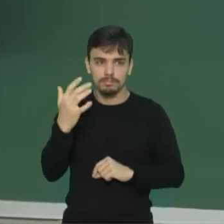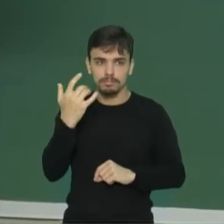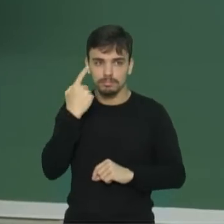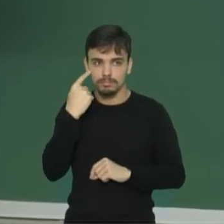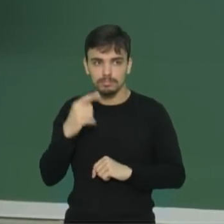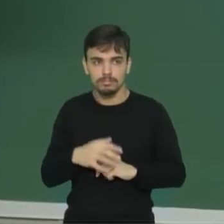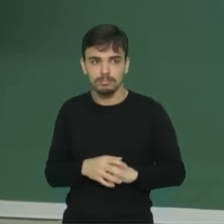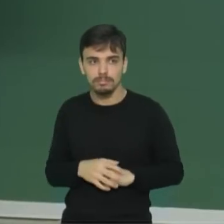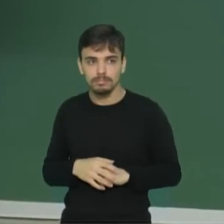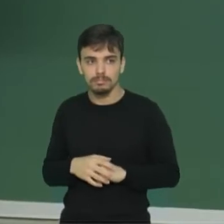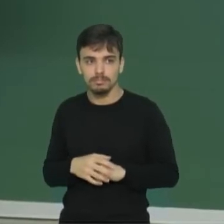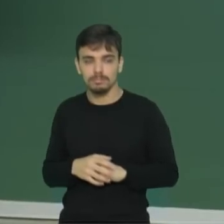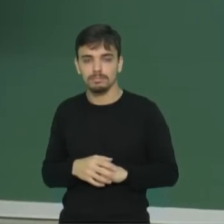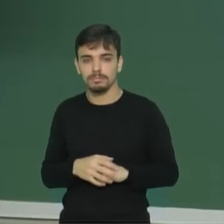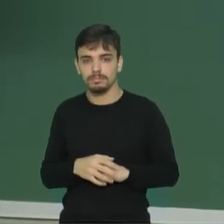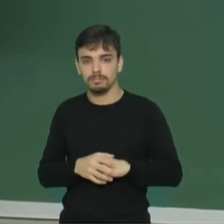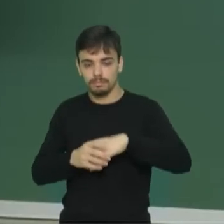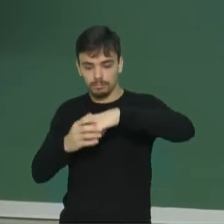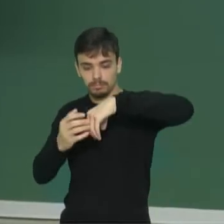bate nele e